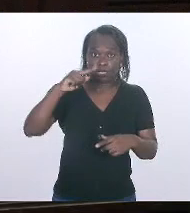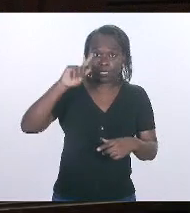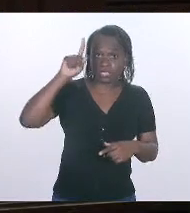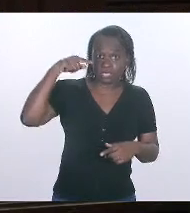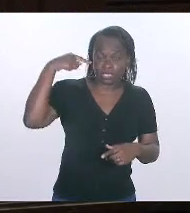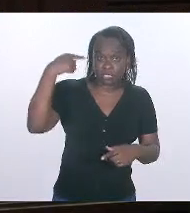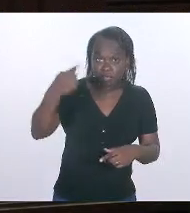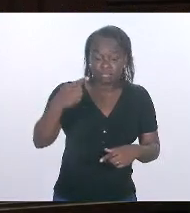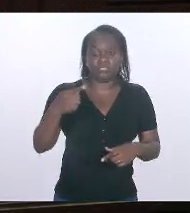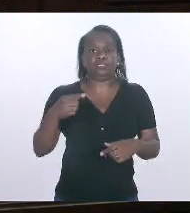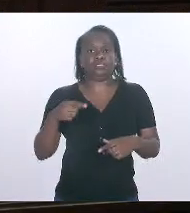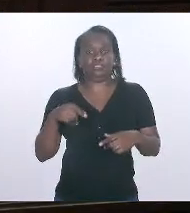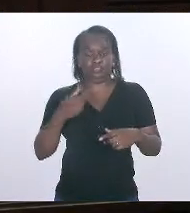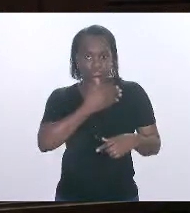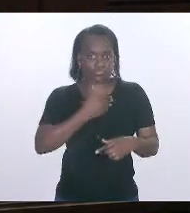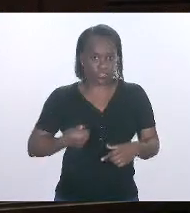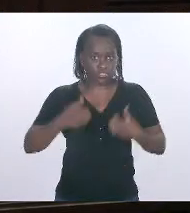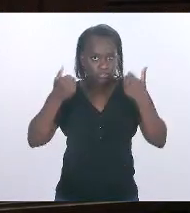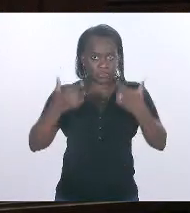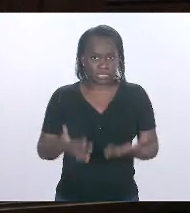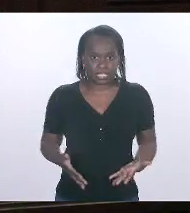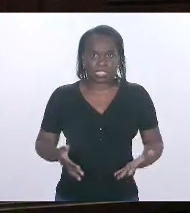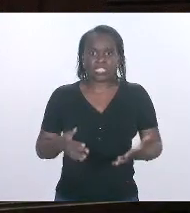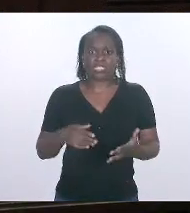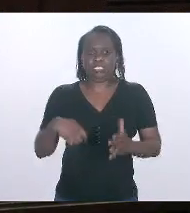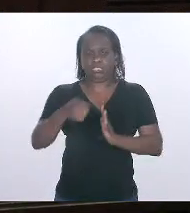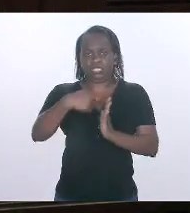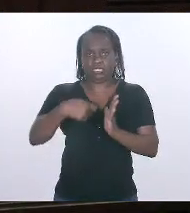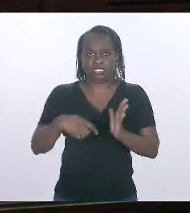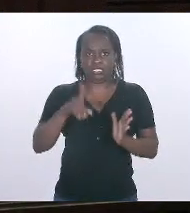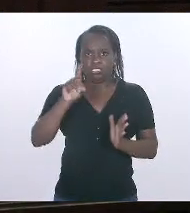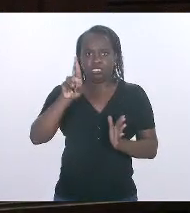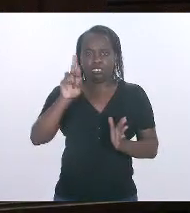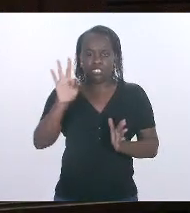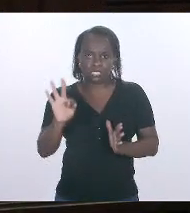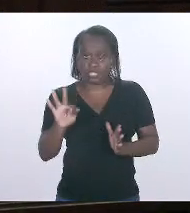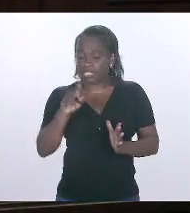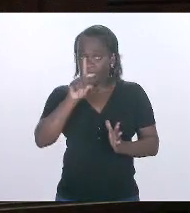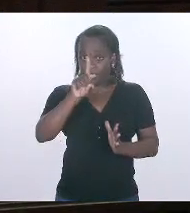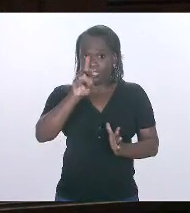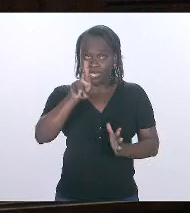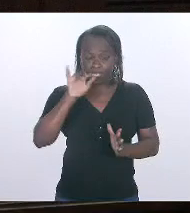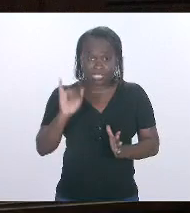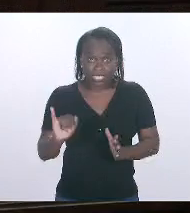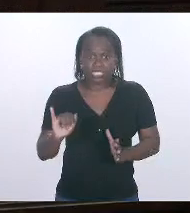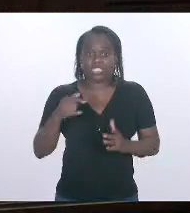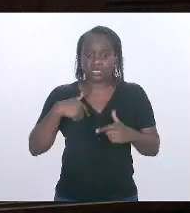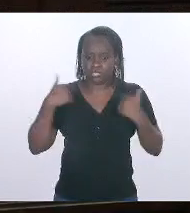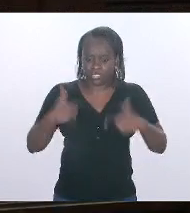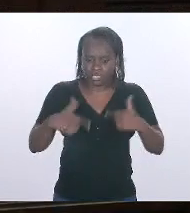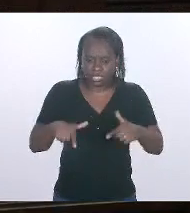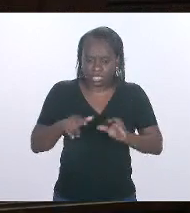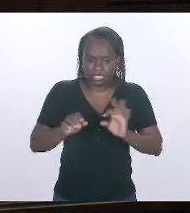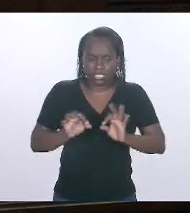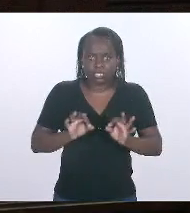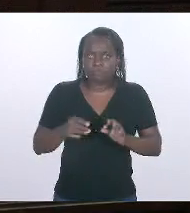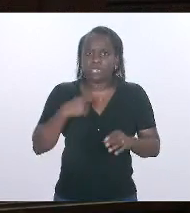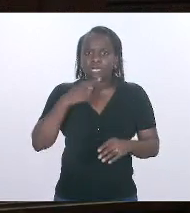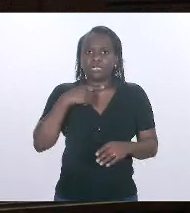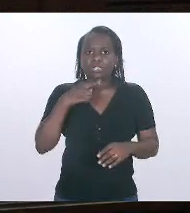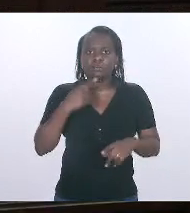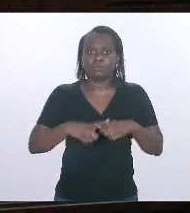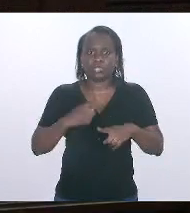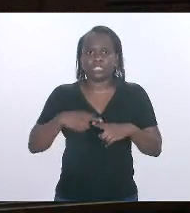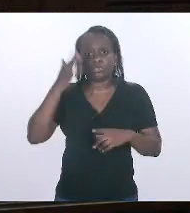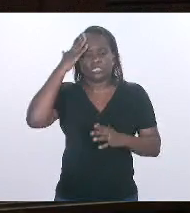senhor coronel, senhor governador, estreou um DRD, eu trabalhei, um DRI na época, eu trabalhando, mas não conseguiu porque